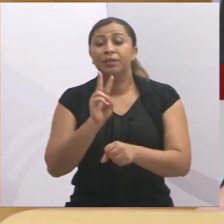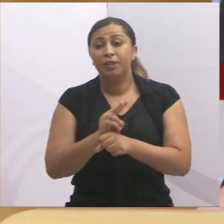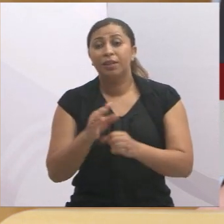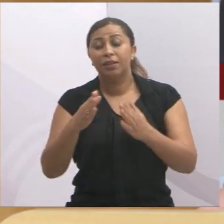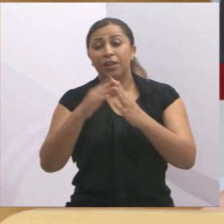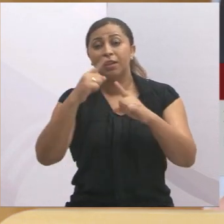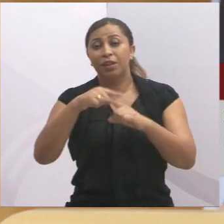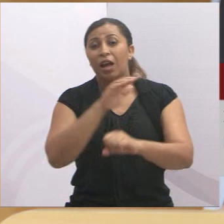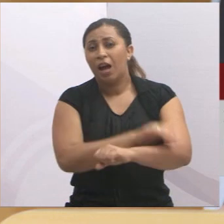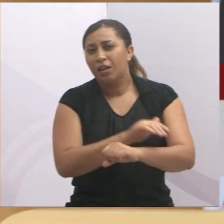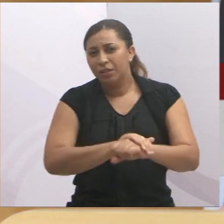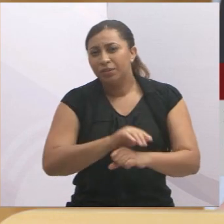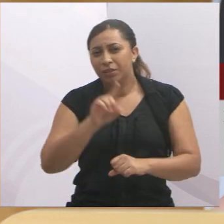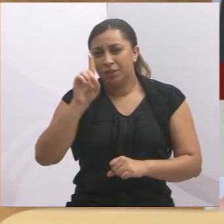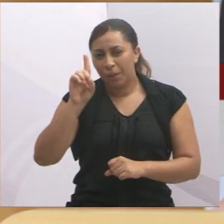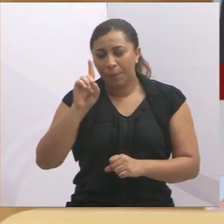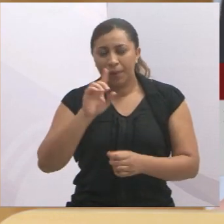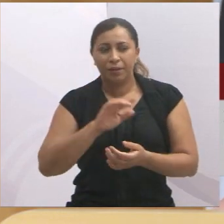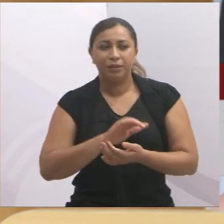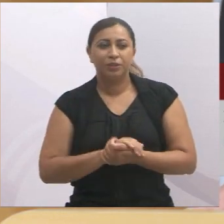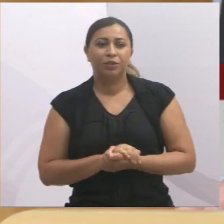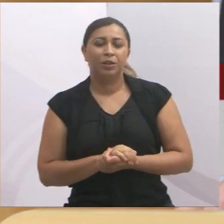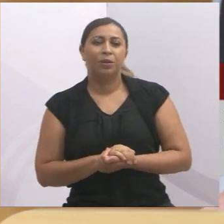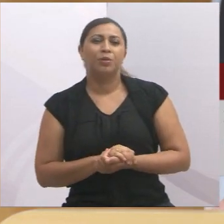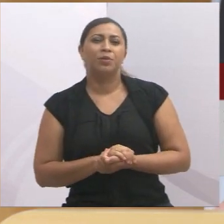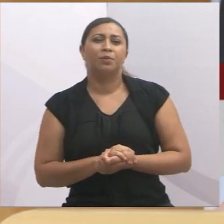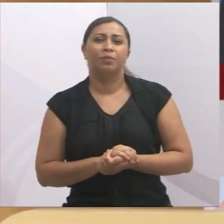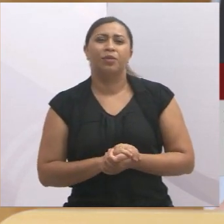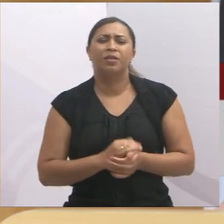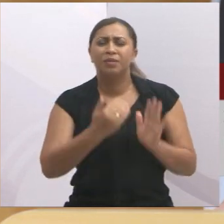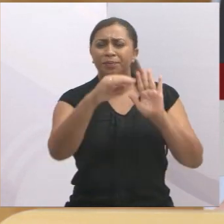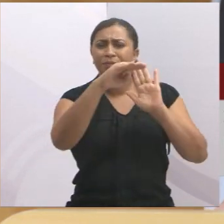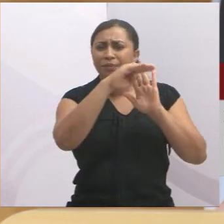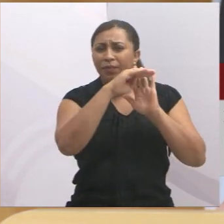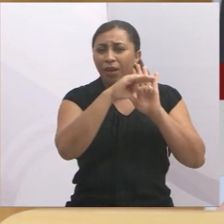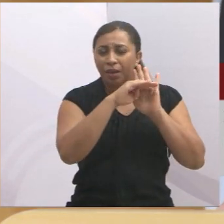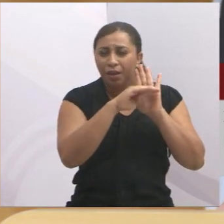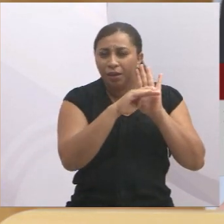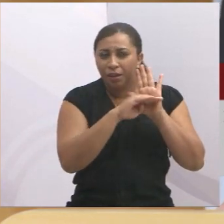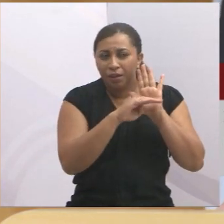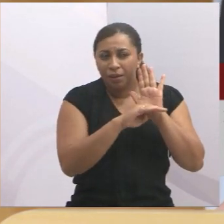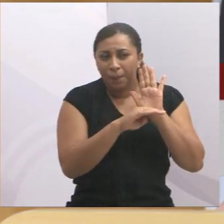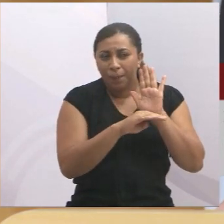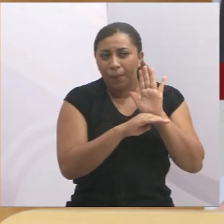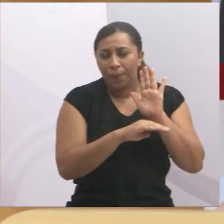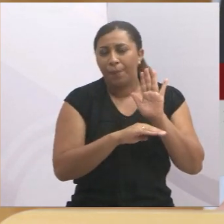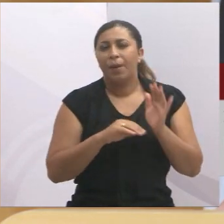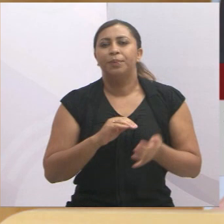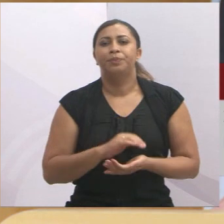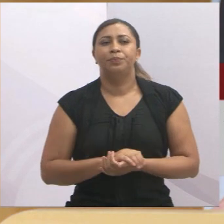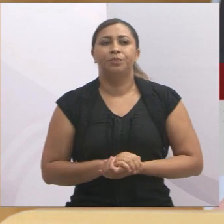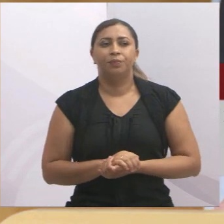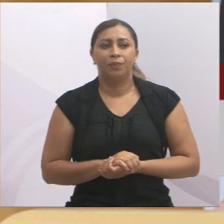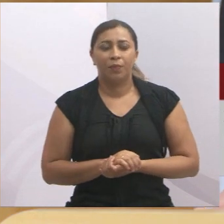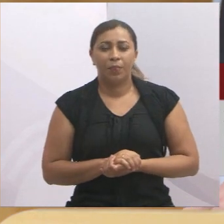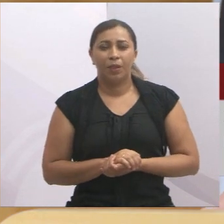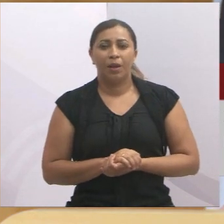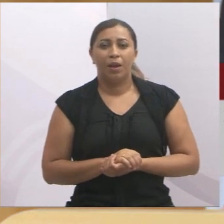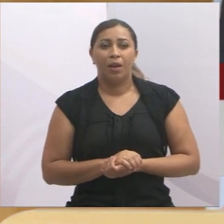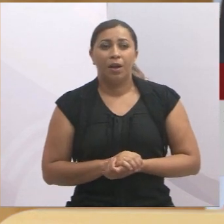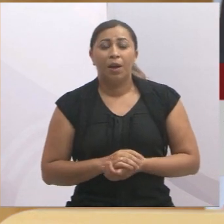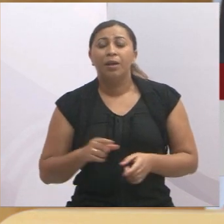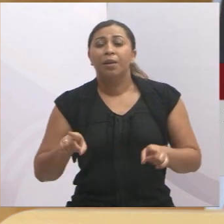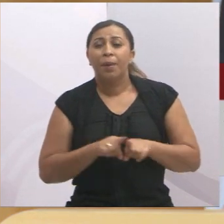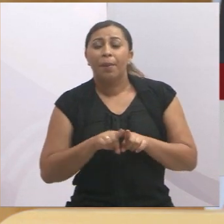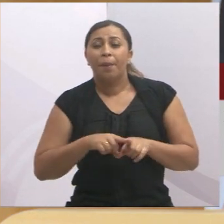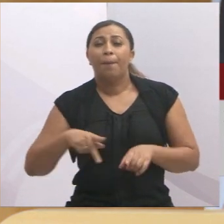Leite, pastor Geraldo José dos Reis, pastor Florisvaldo Fermino de Lima, por Mogi das Cruzes. Pastor Manuel José